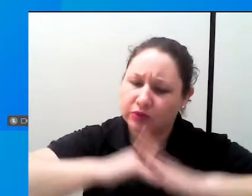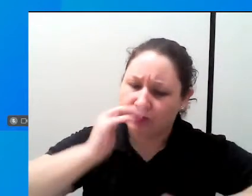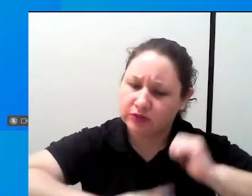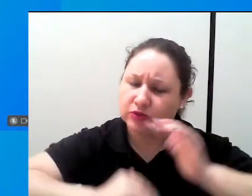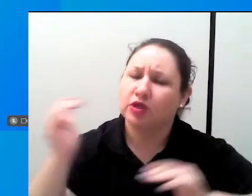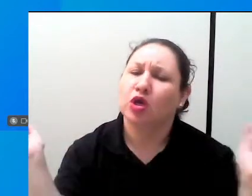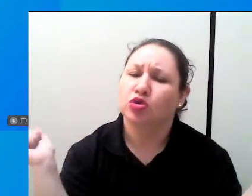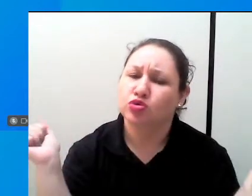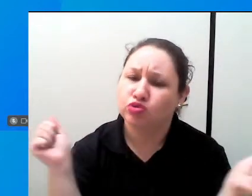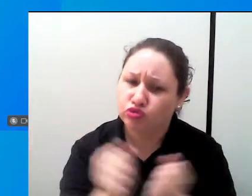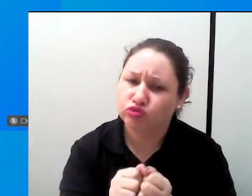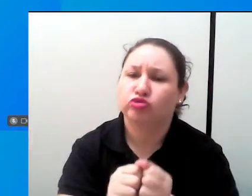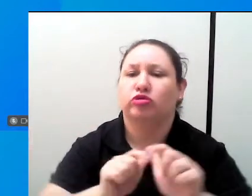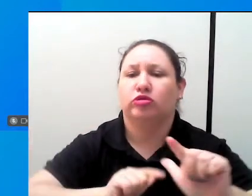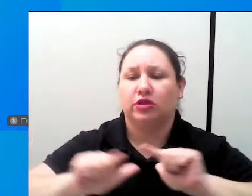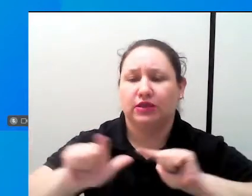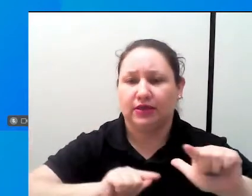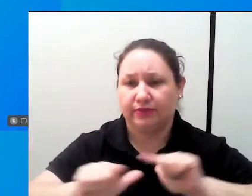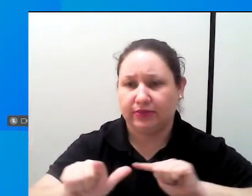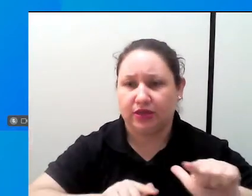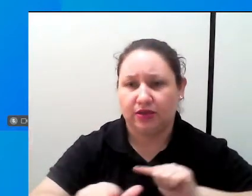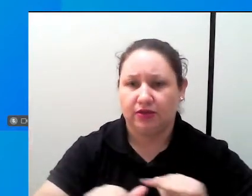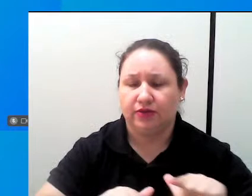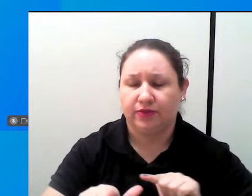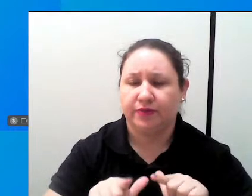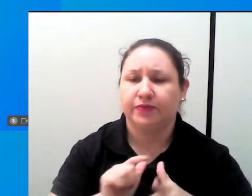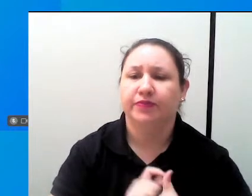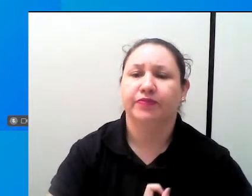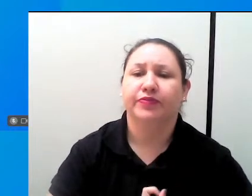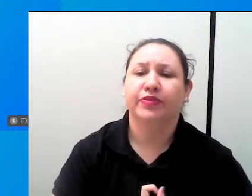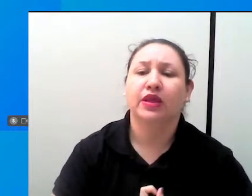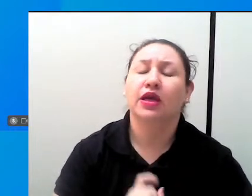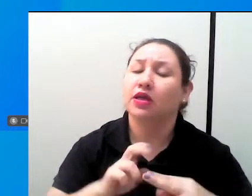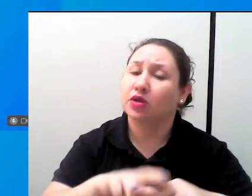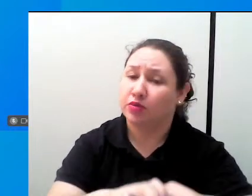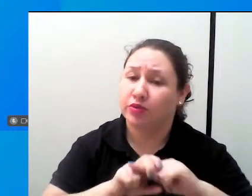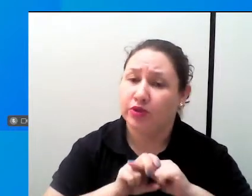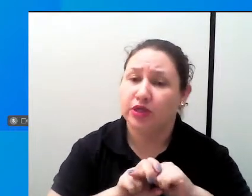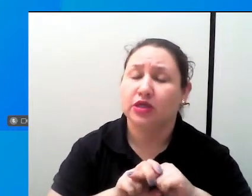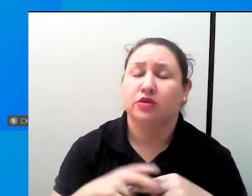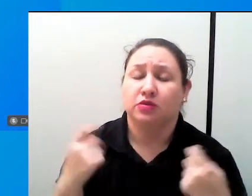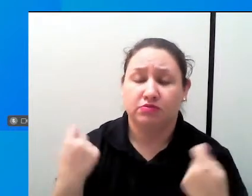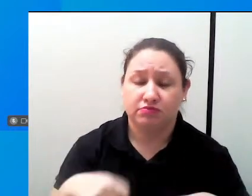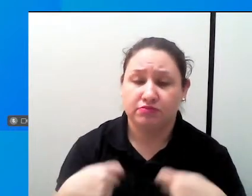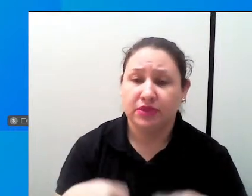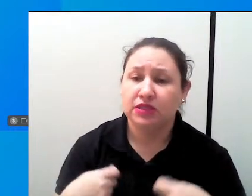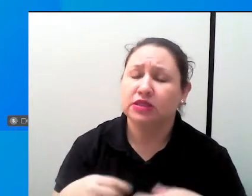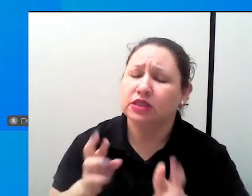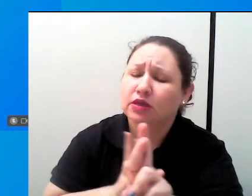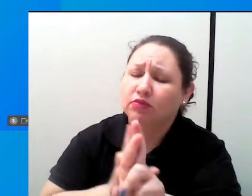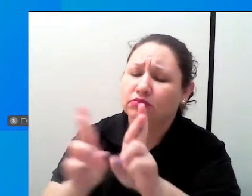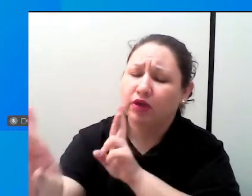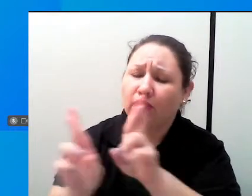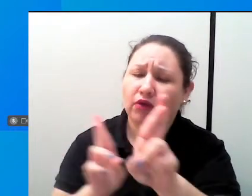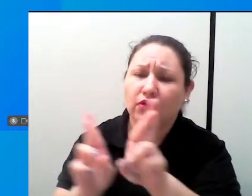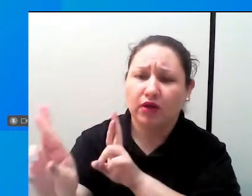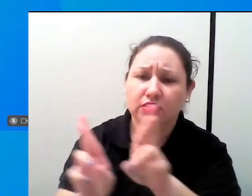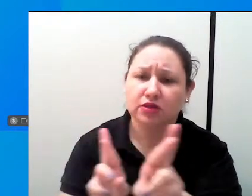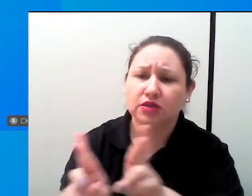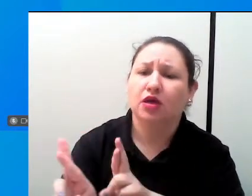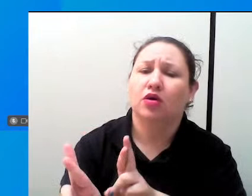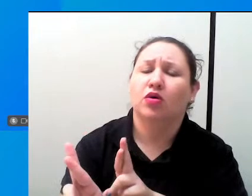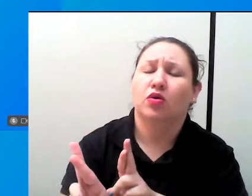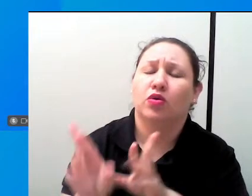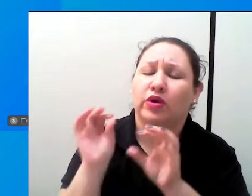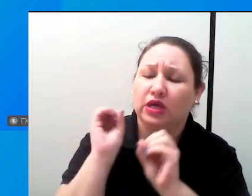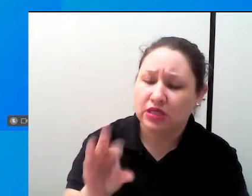interprofissional. Então, deve-se articular de forma indissociável com o ensino, com a pesquisa, como eu já